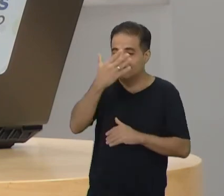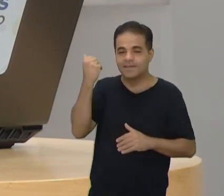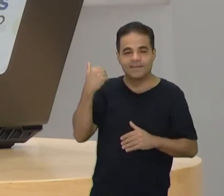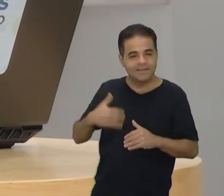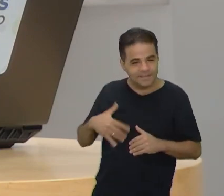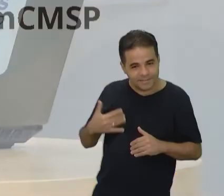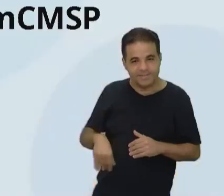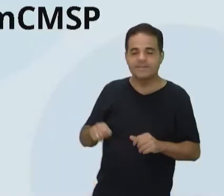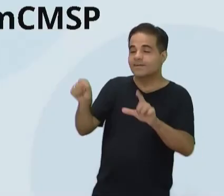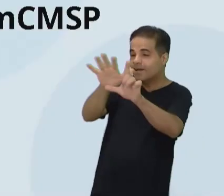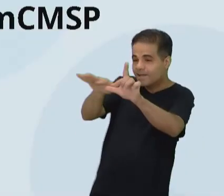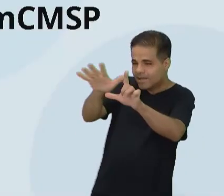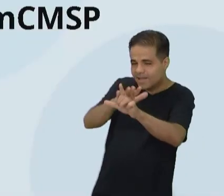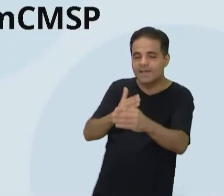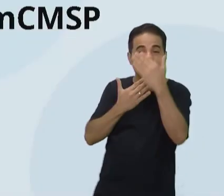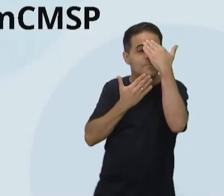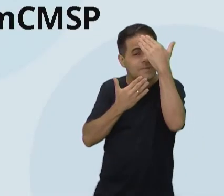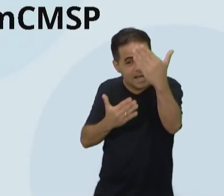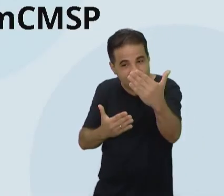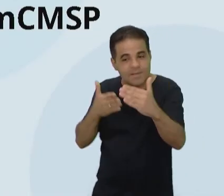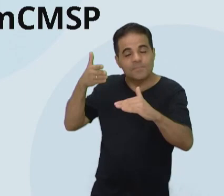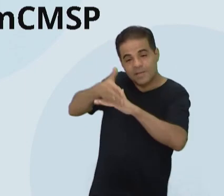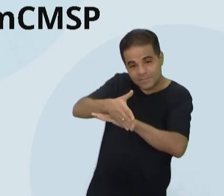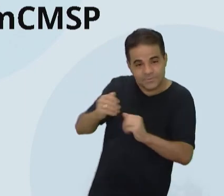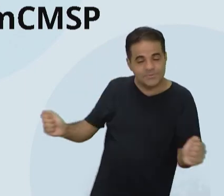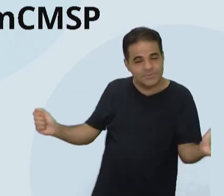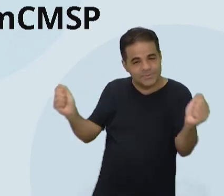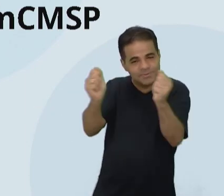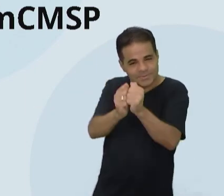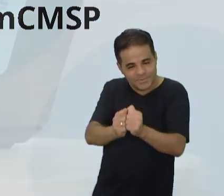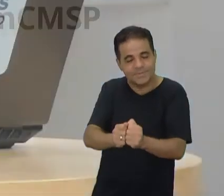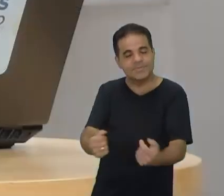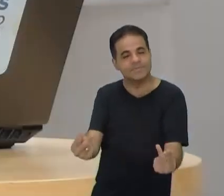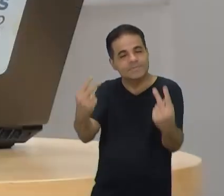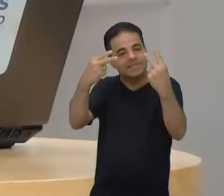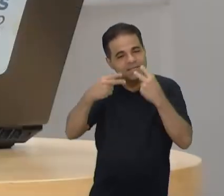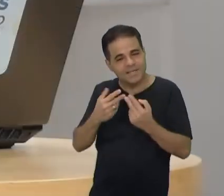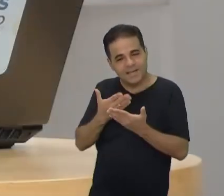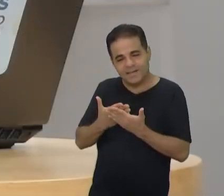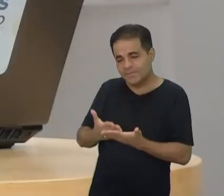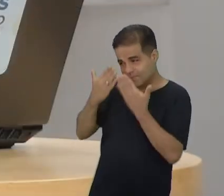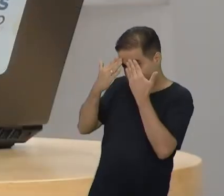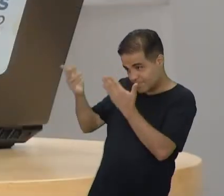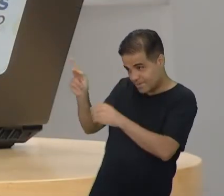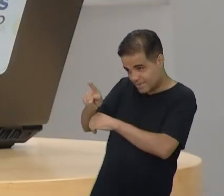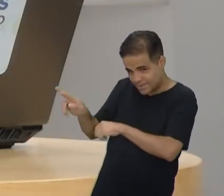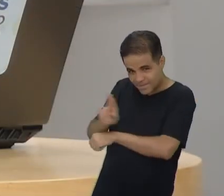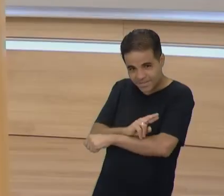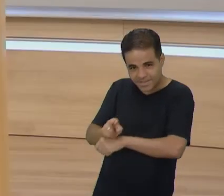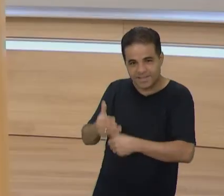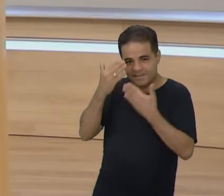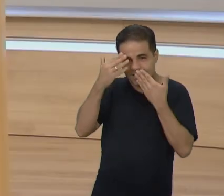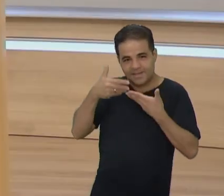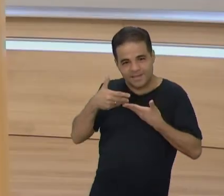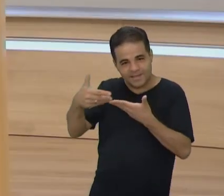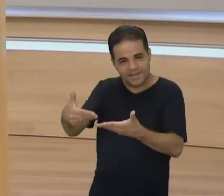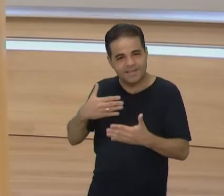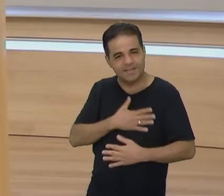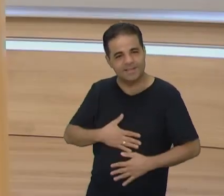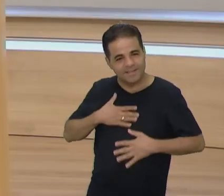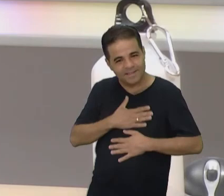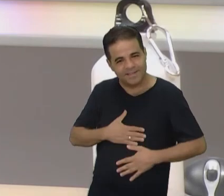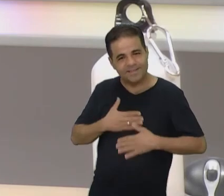QR Code. Gente, muito obrigada pela participação de vocês, por estar assistindo a gente. Obrigada, professora. Obrigada pelo convite,